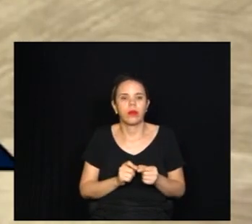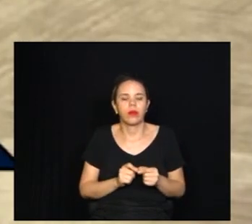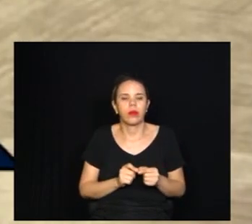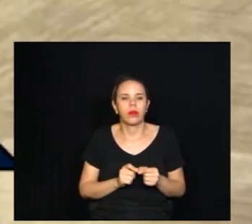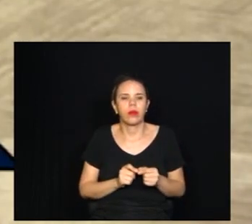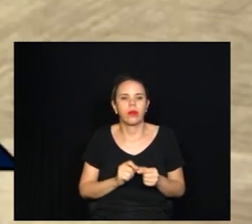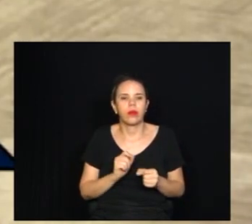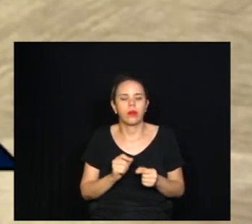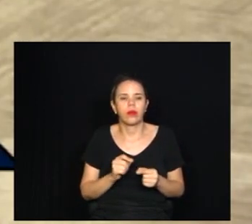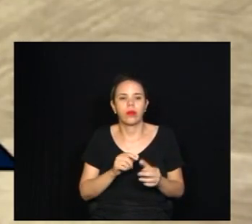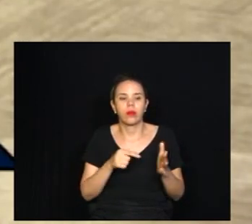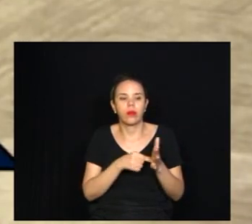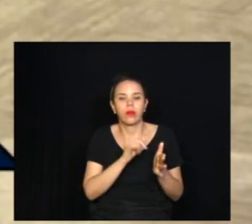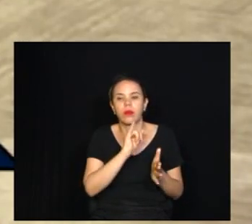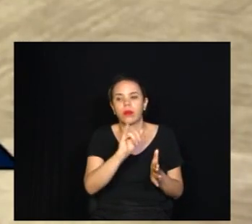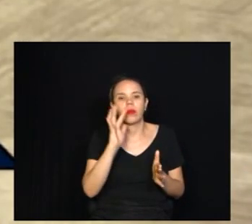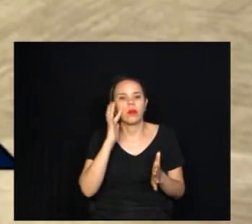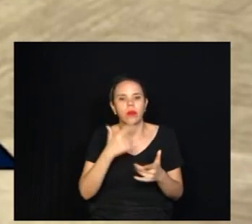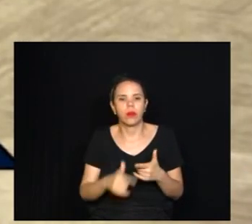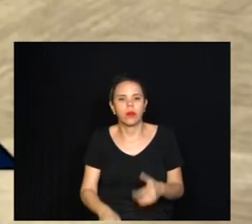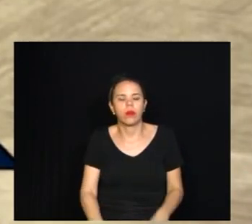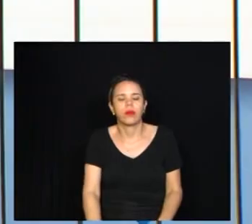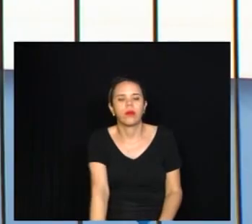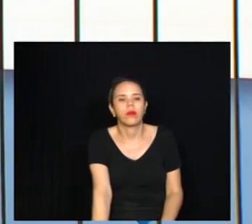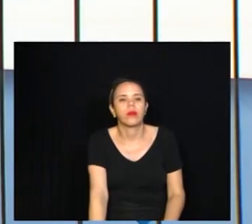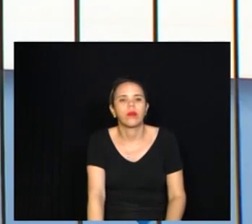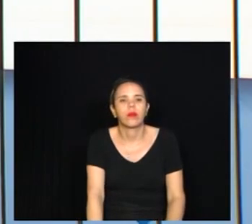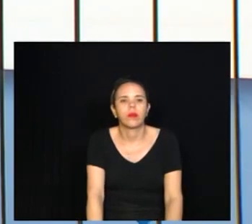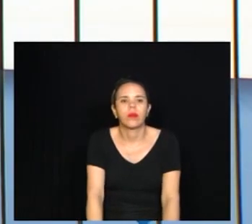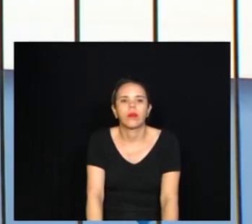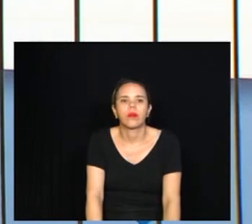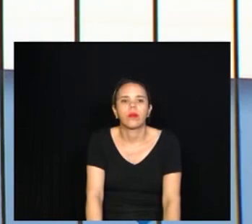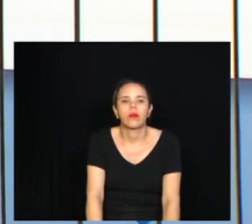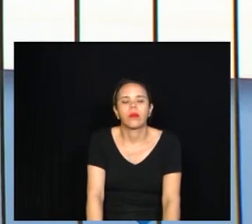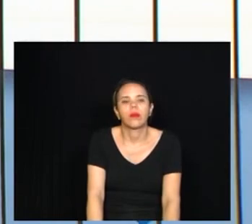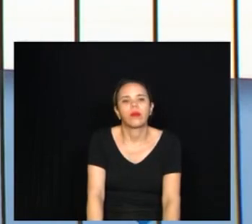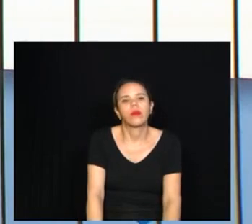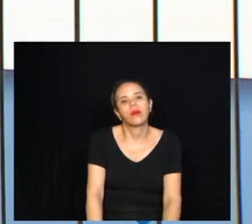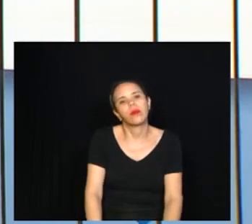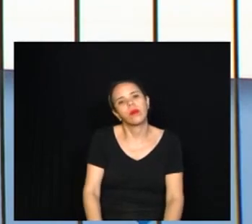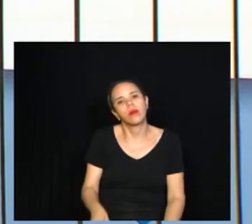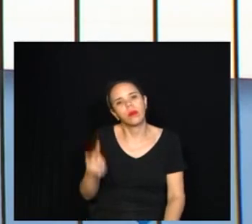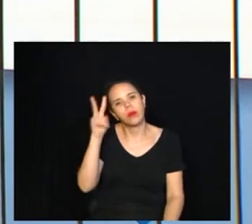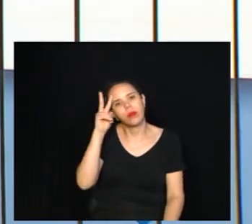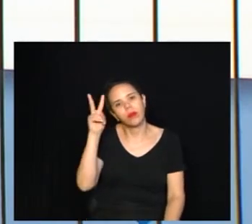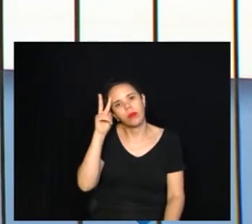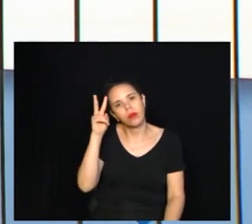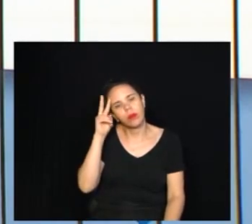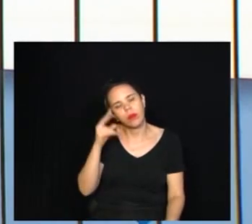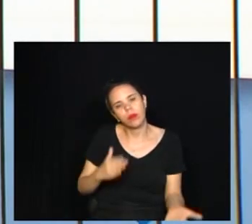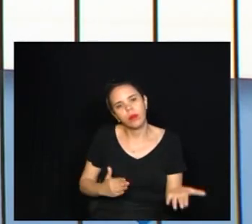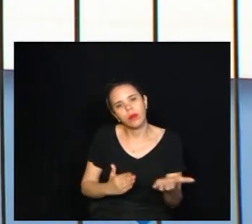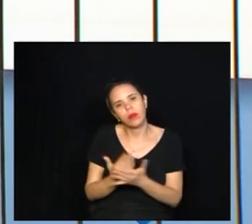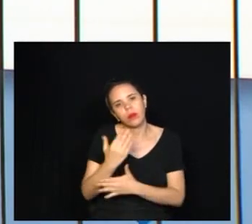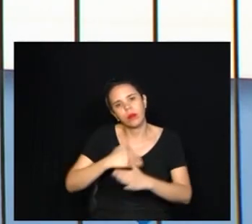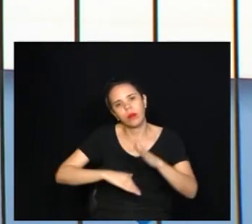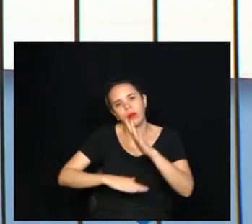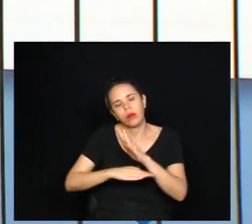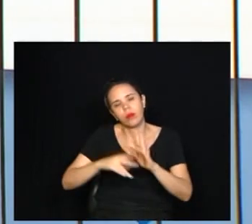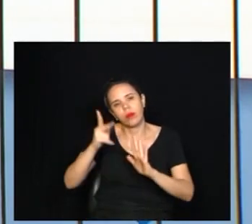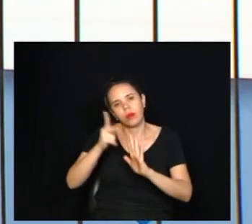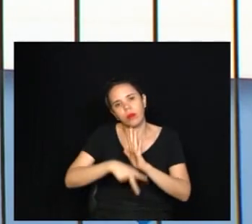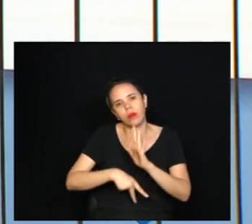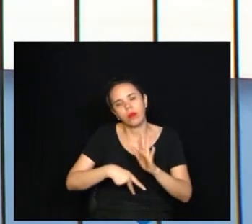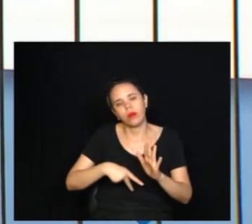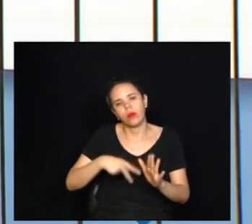a quem acionar para resolver essa questão. E ainda nesta segunda-feira foi aprovado na Câmara o projeto